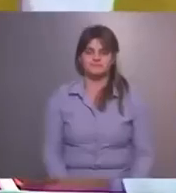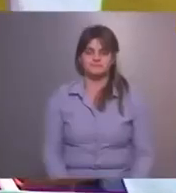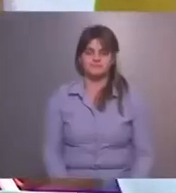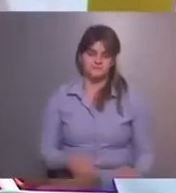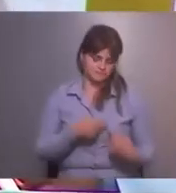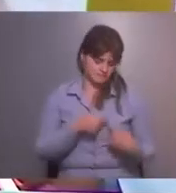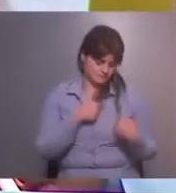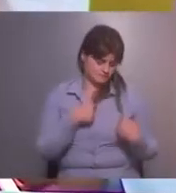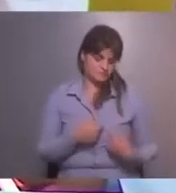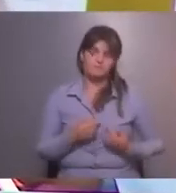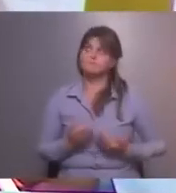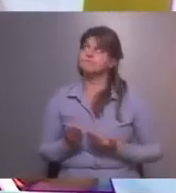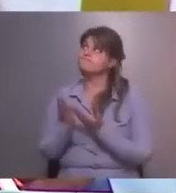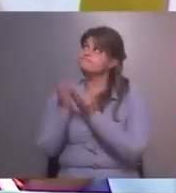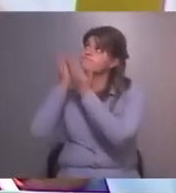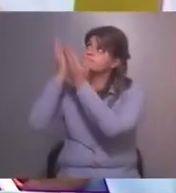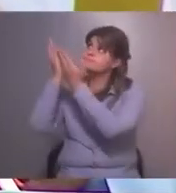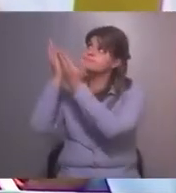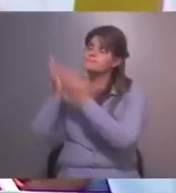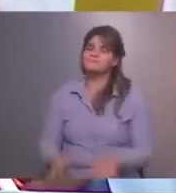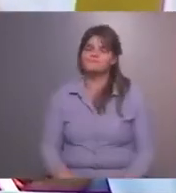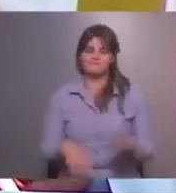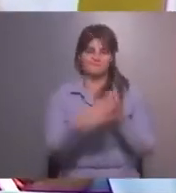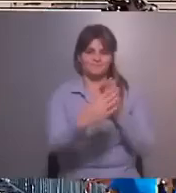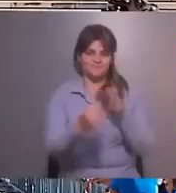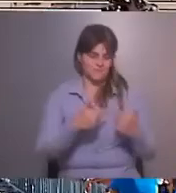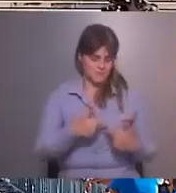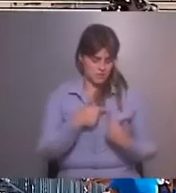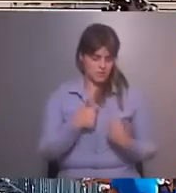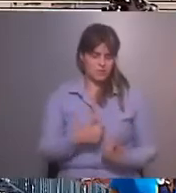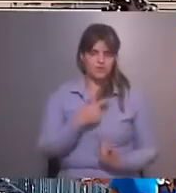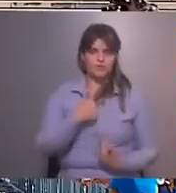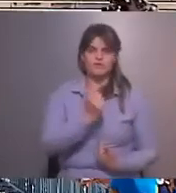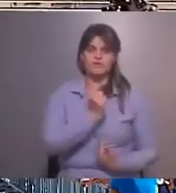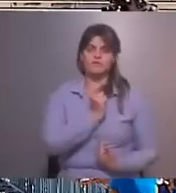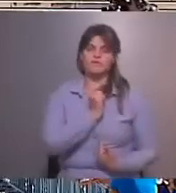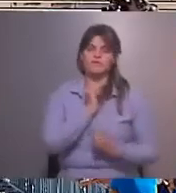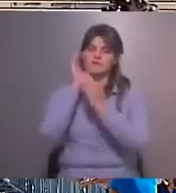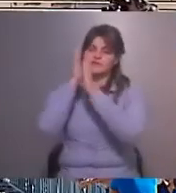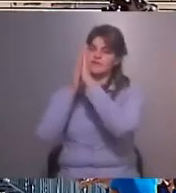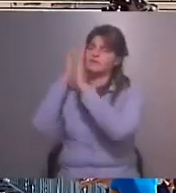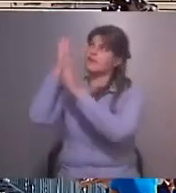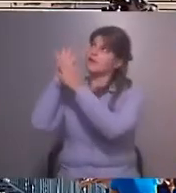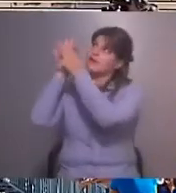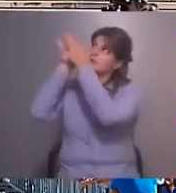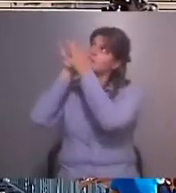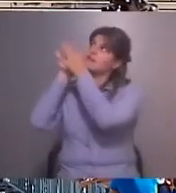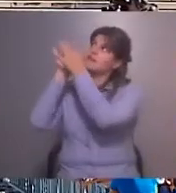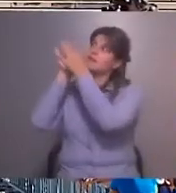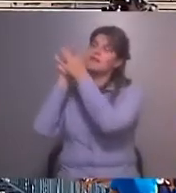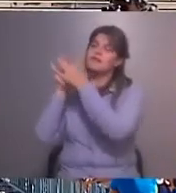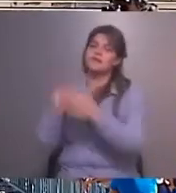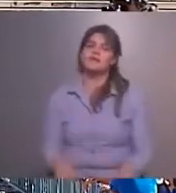nós. Corações ao alto. O nosso coração está